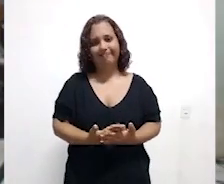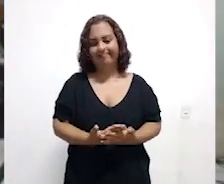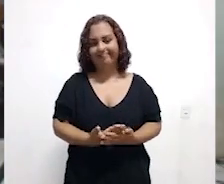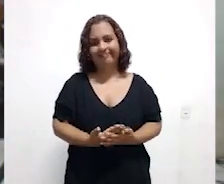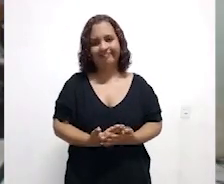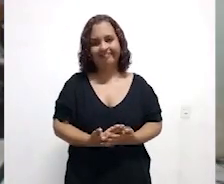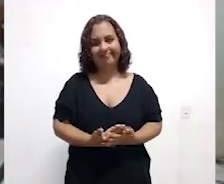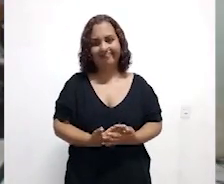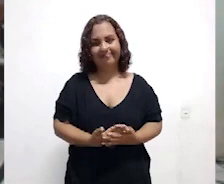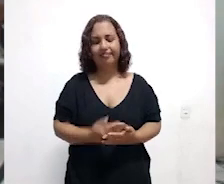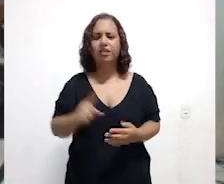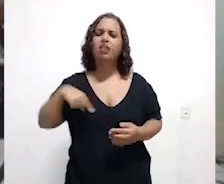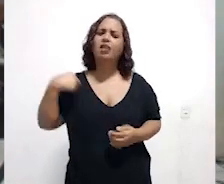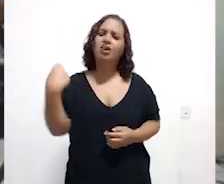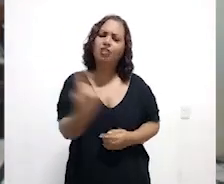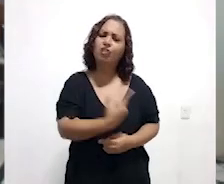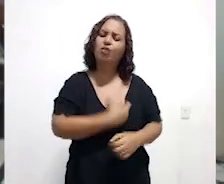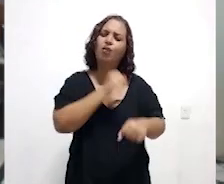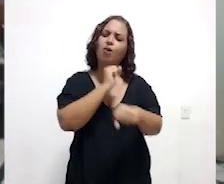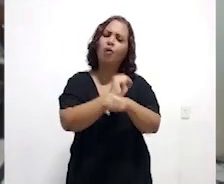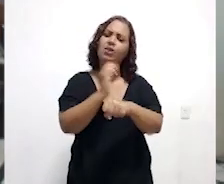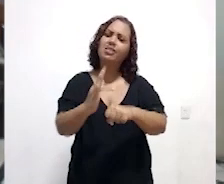A nossa esperança